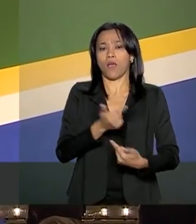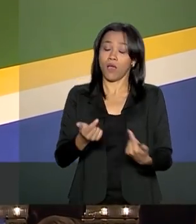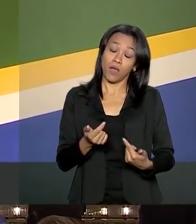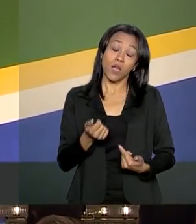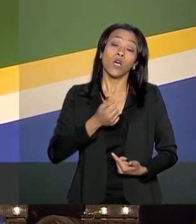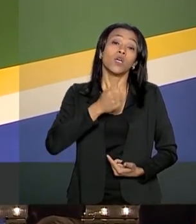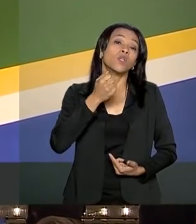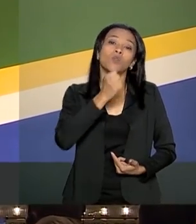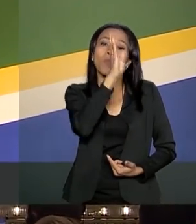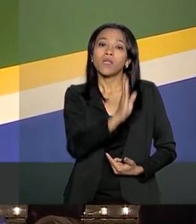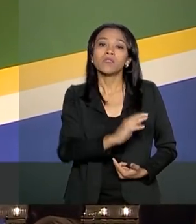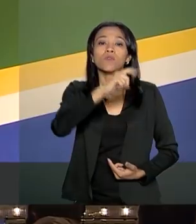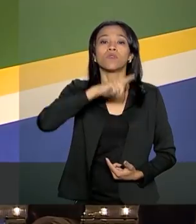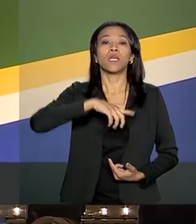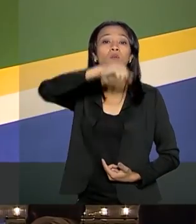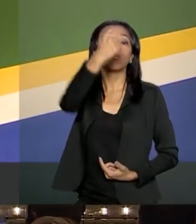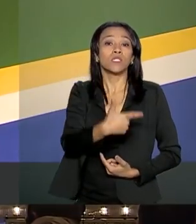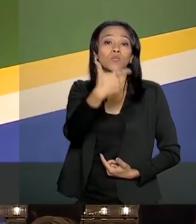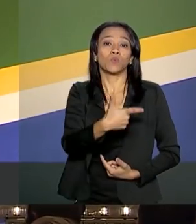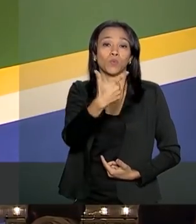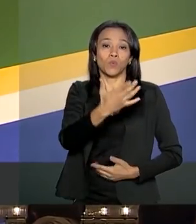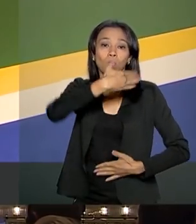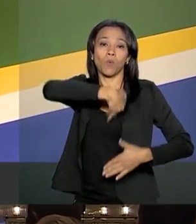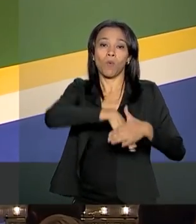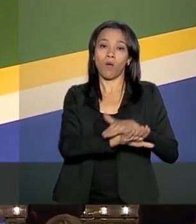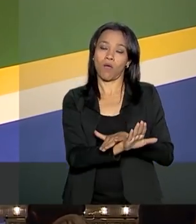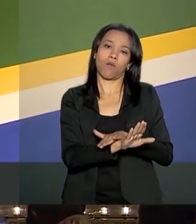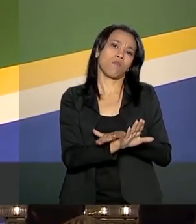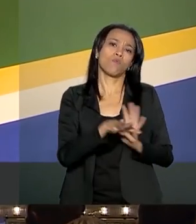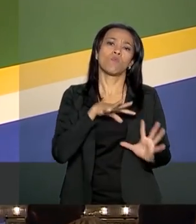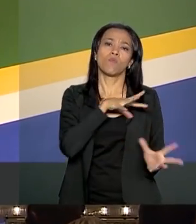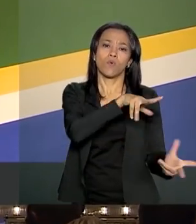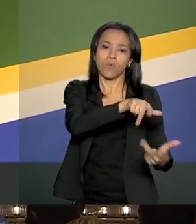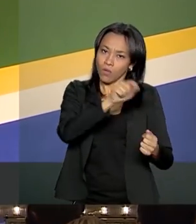reserva de grafite do mundo.